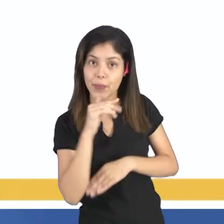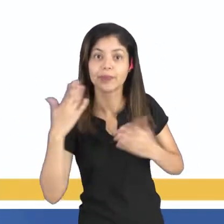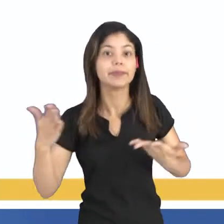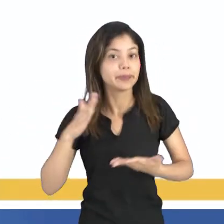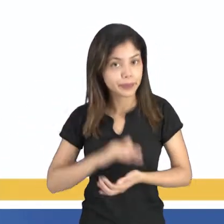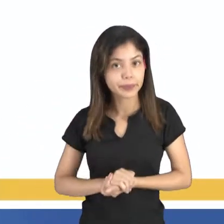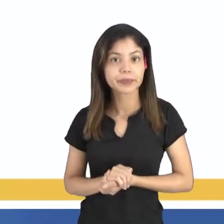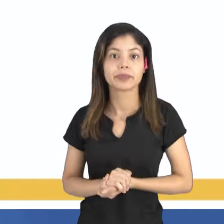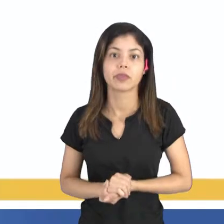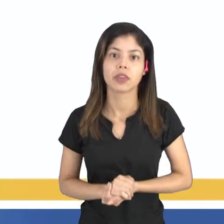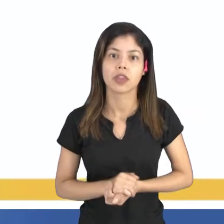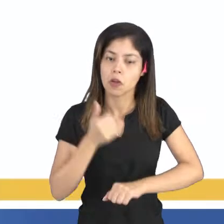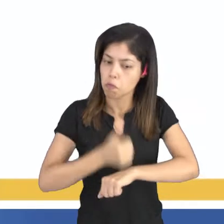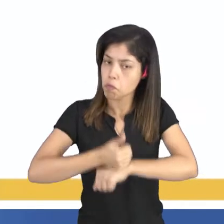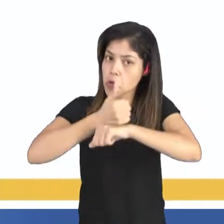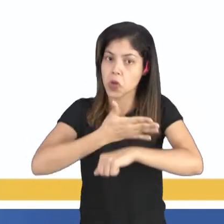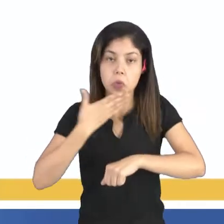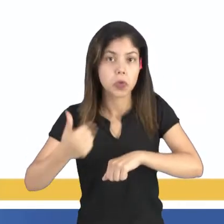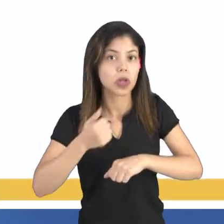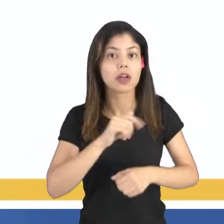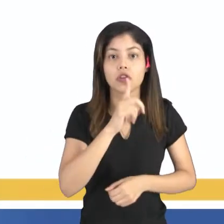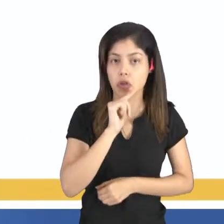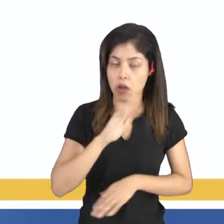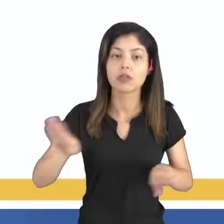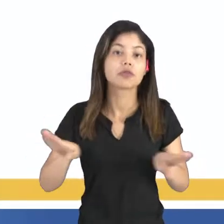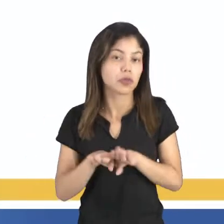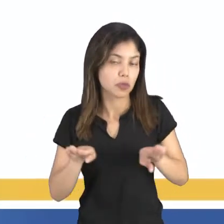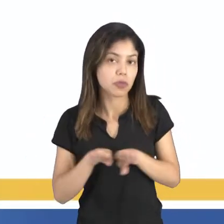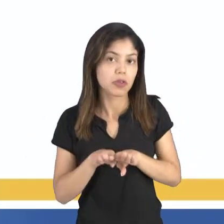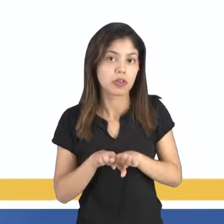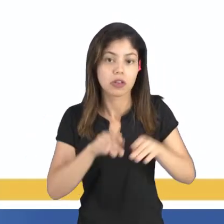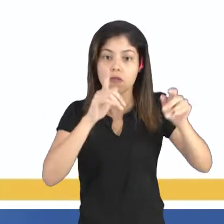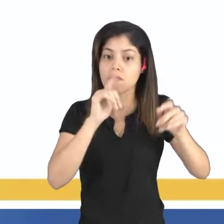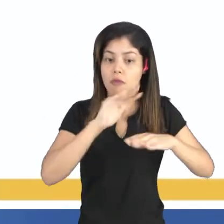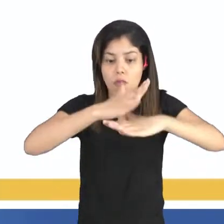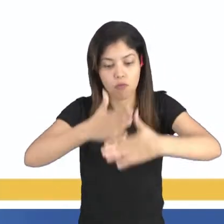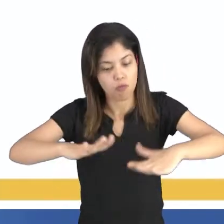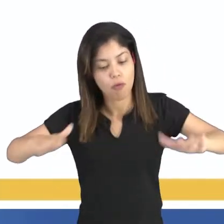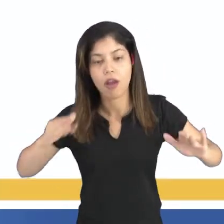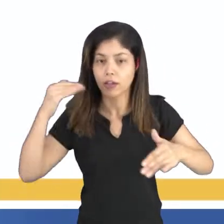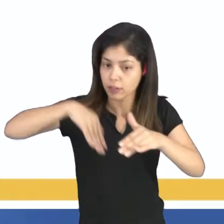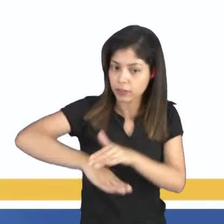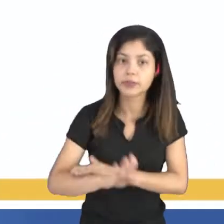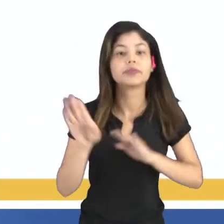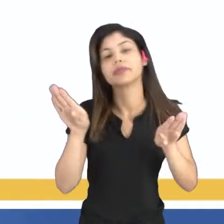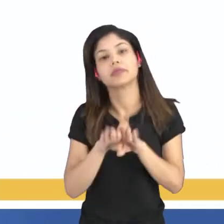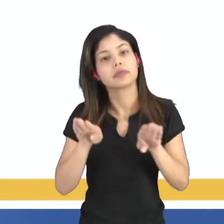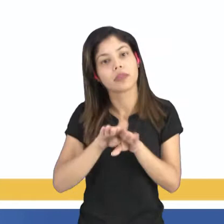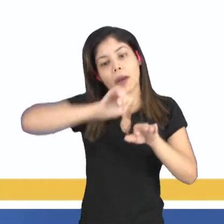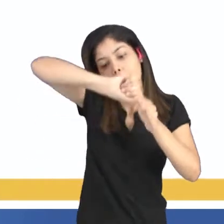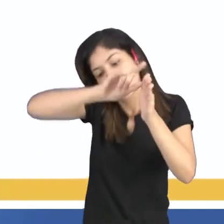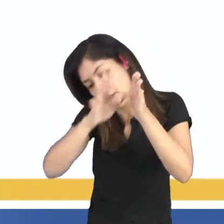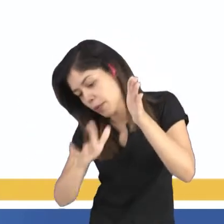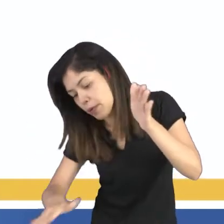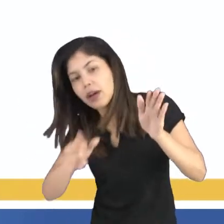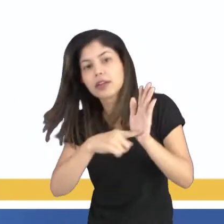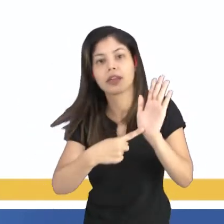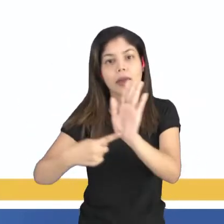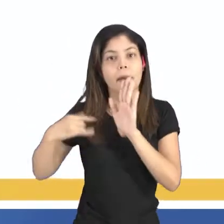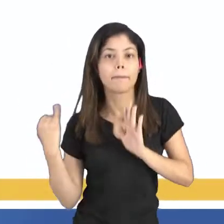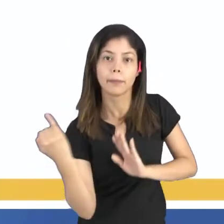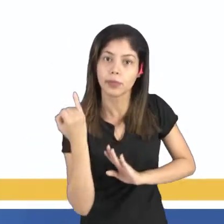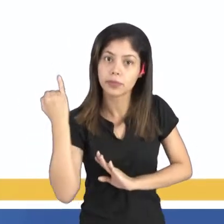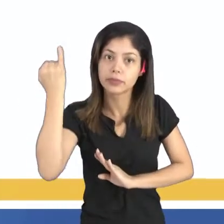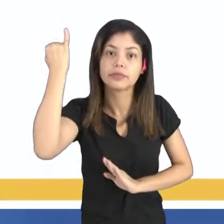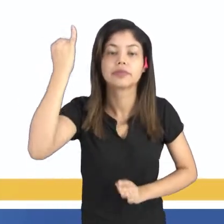artificiais, da qualidade de sua água e das bacias hidrográficas na qual se inserem essas represas é de